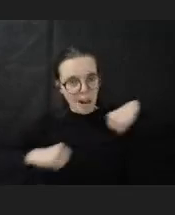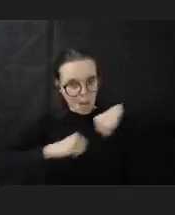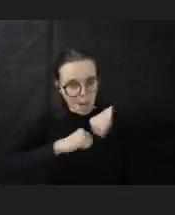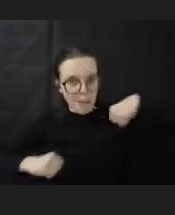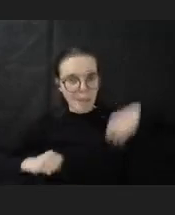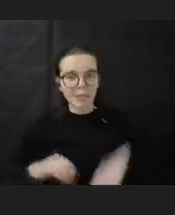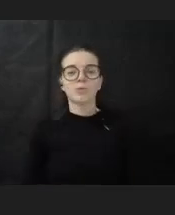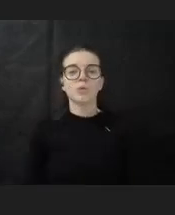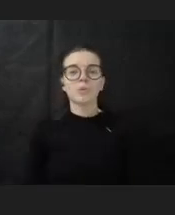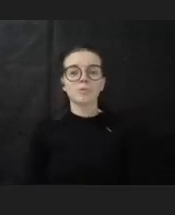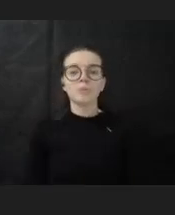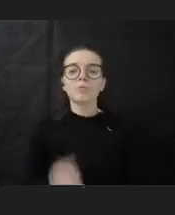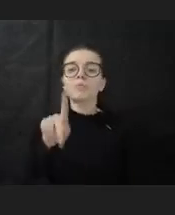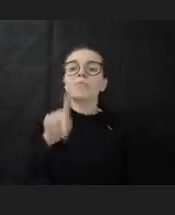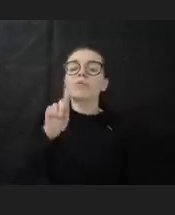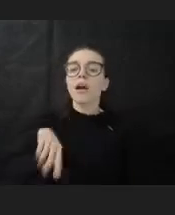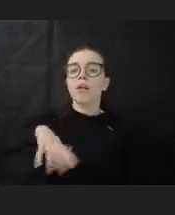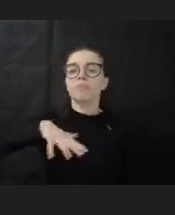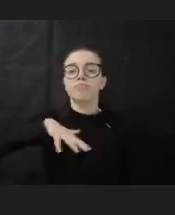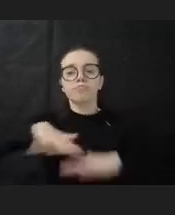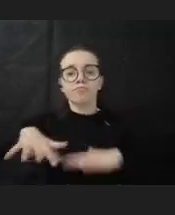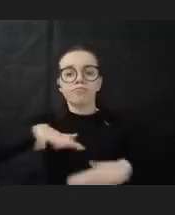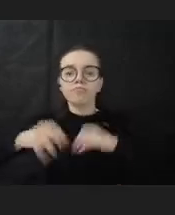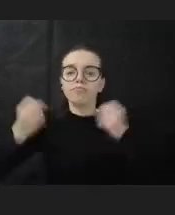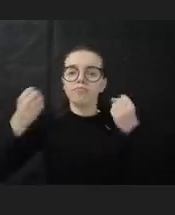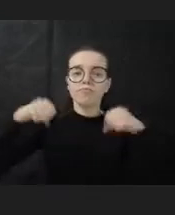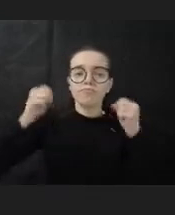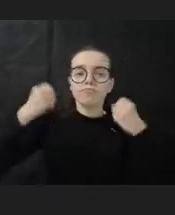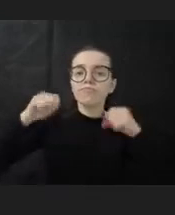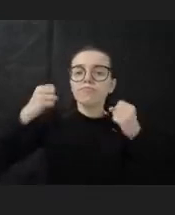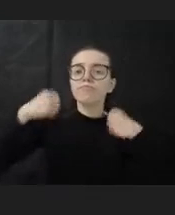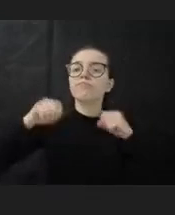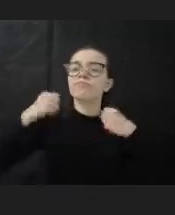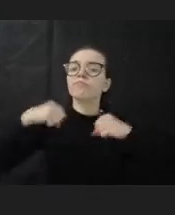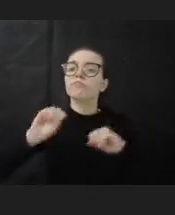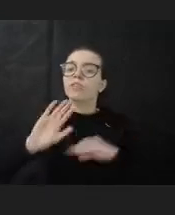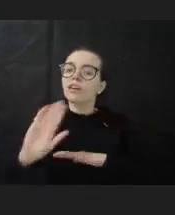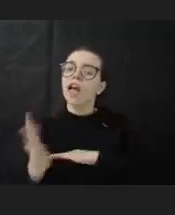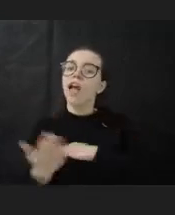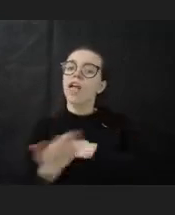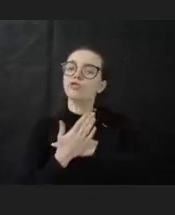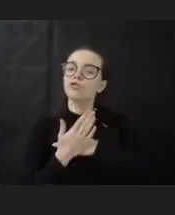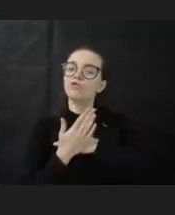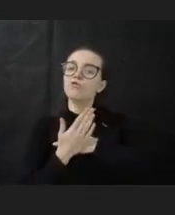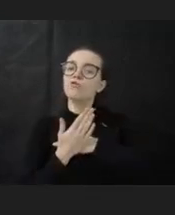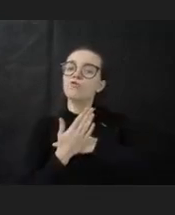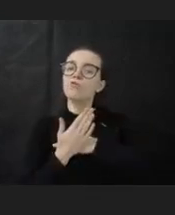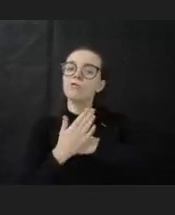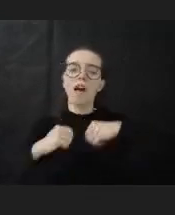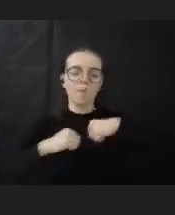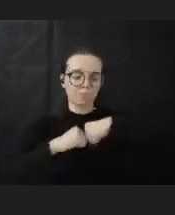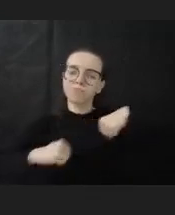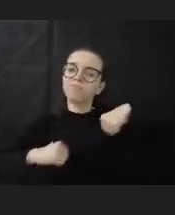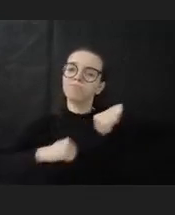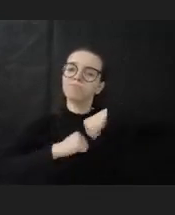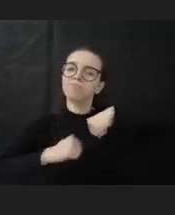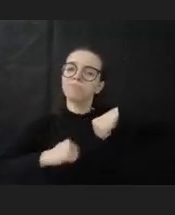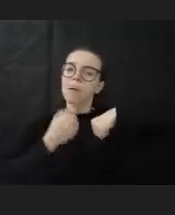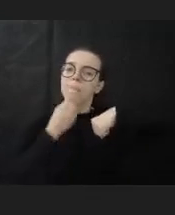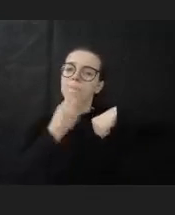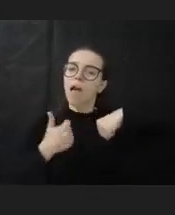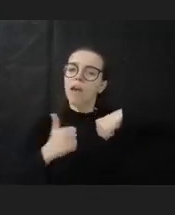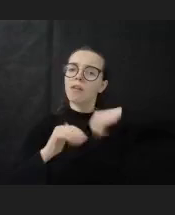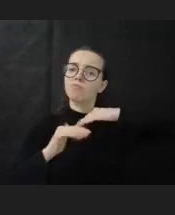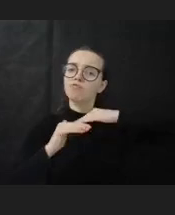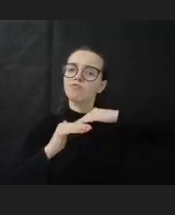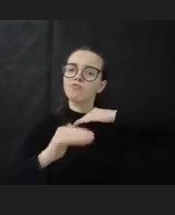Exercício que aumenta ou mantém a flexibilidade muscular. Termo muito importante na